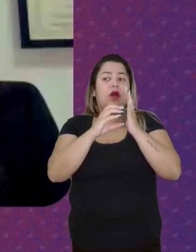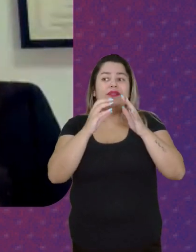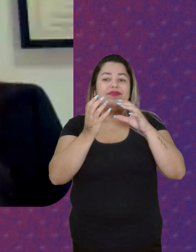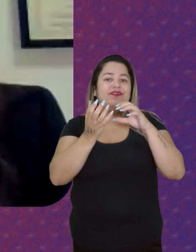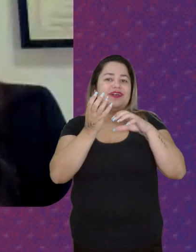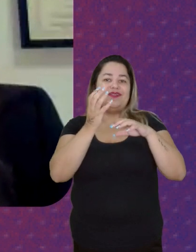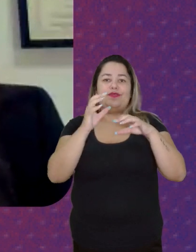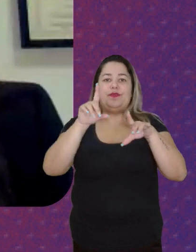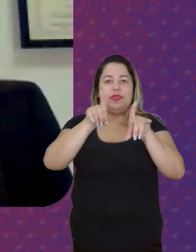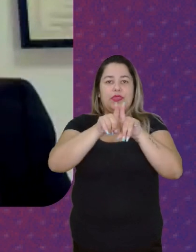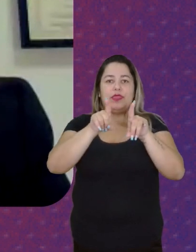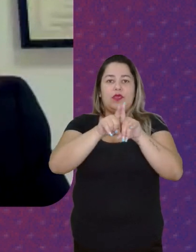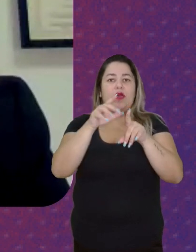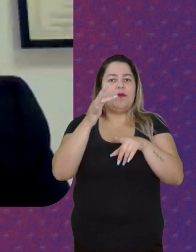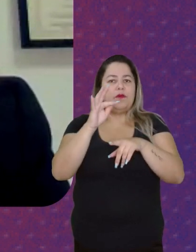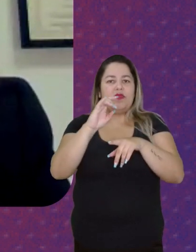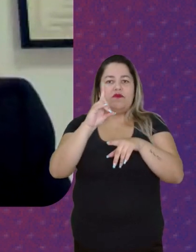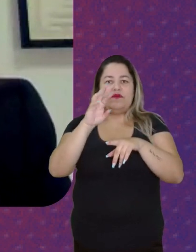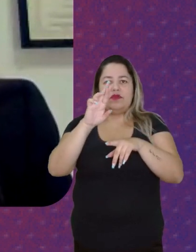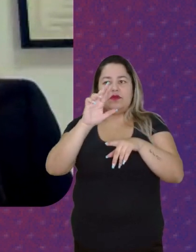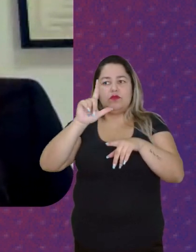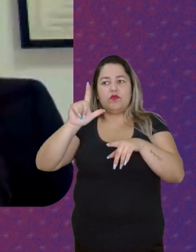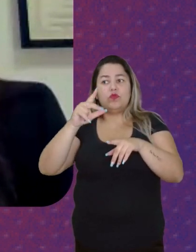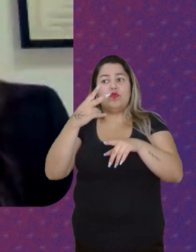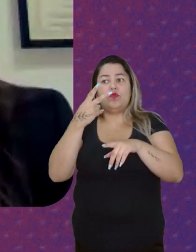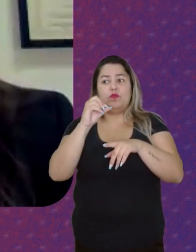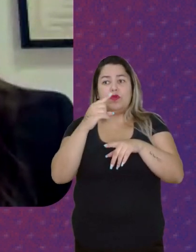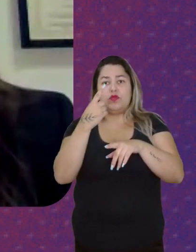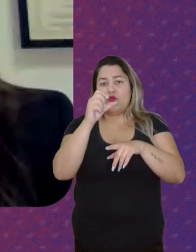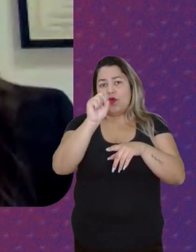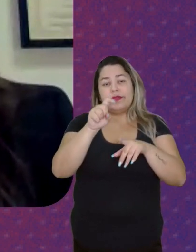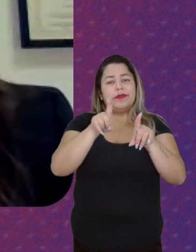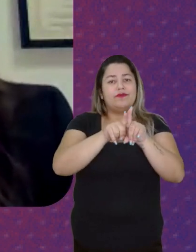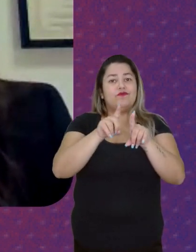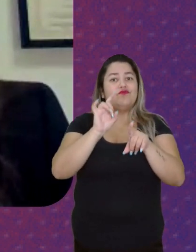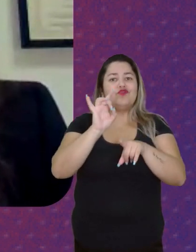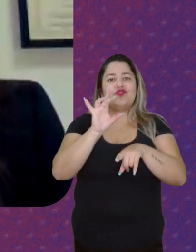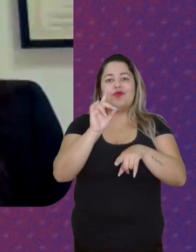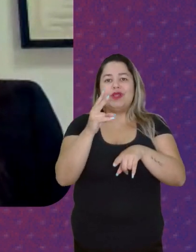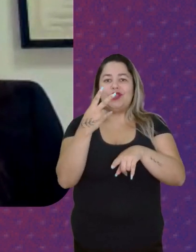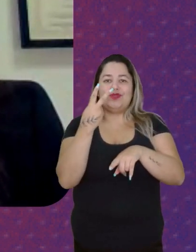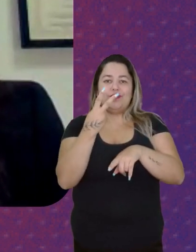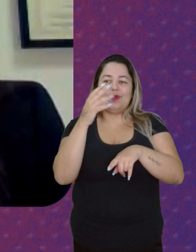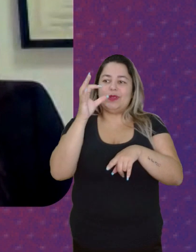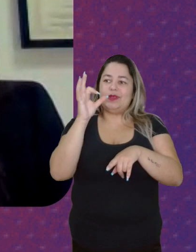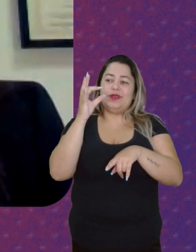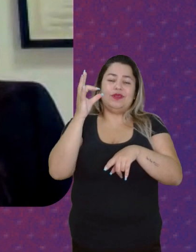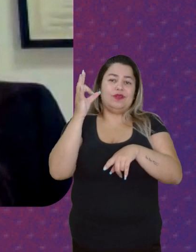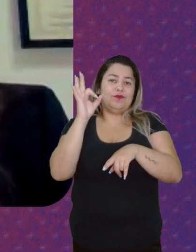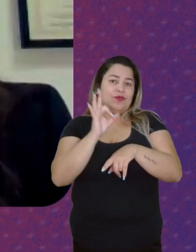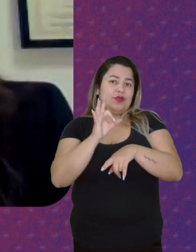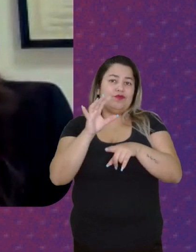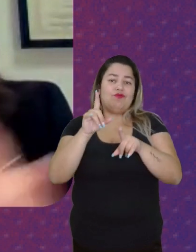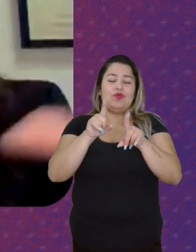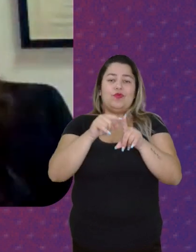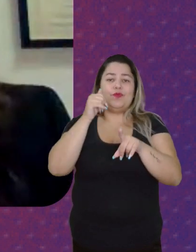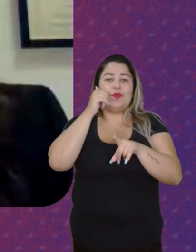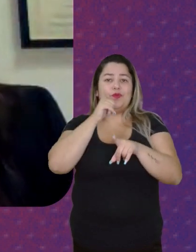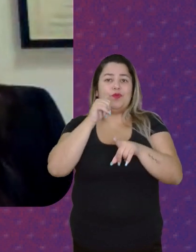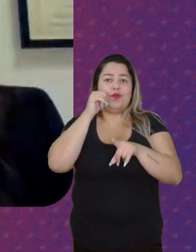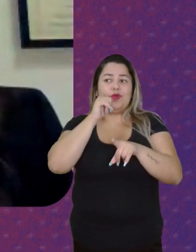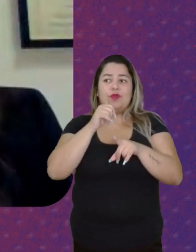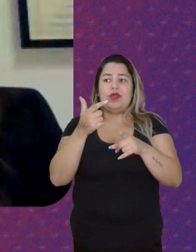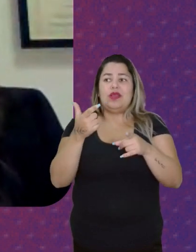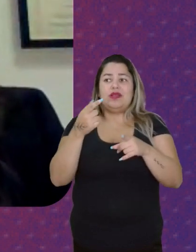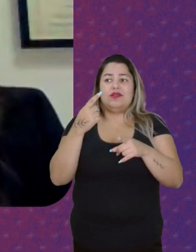Federal, considerando o resultado das eleições de 2018, né, a gente só tem 2,5% de mulheres negras. De